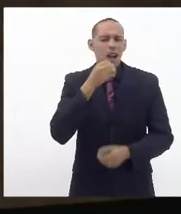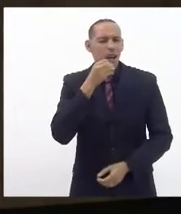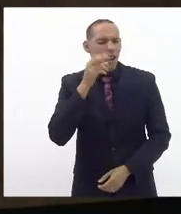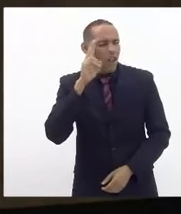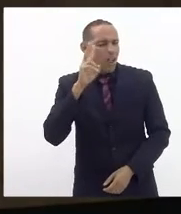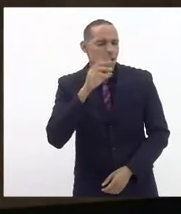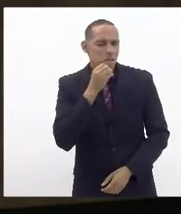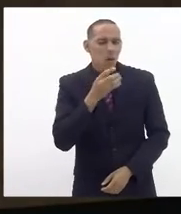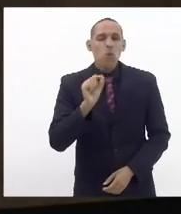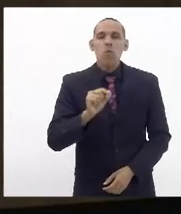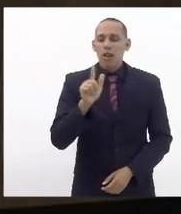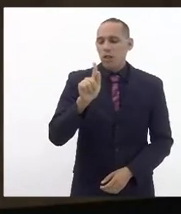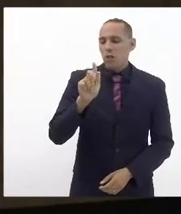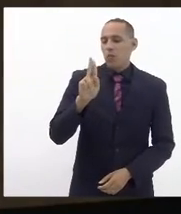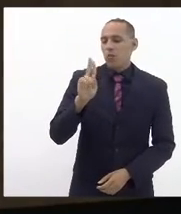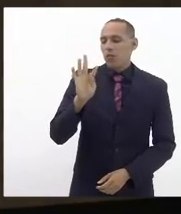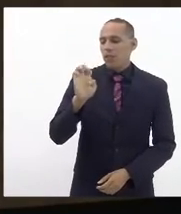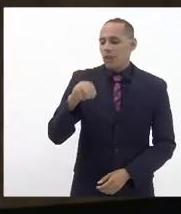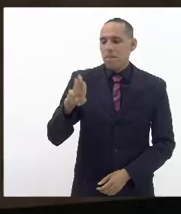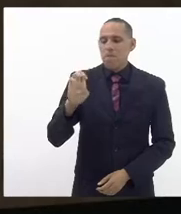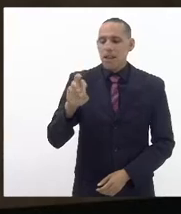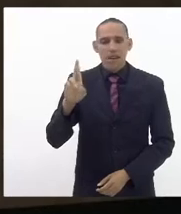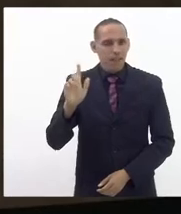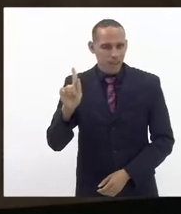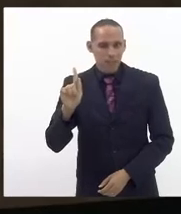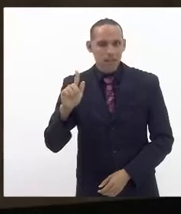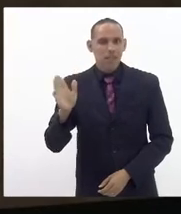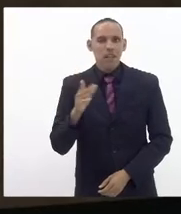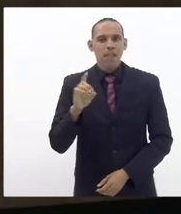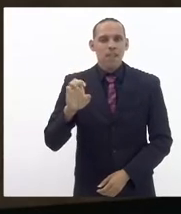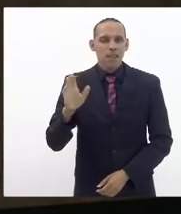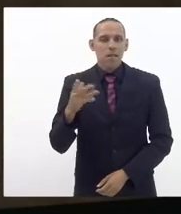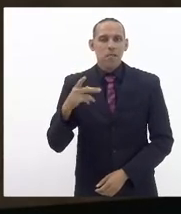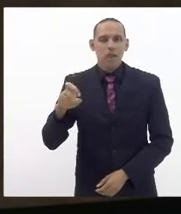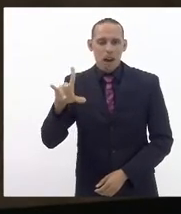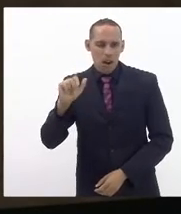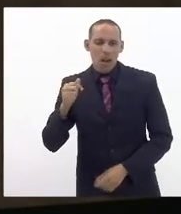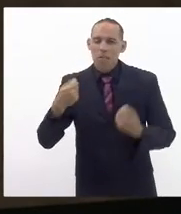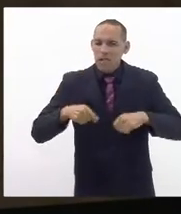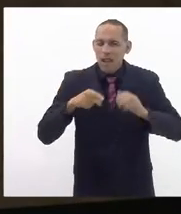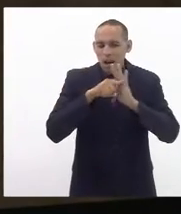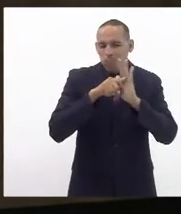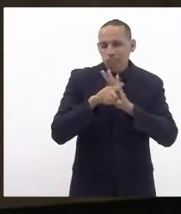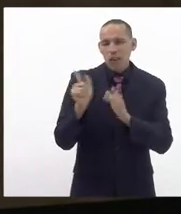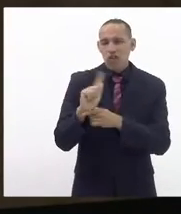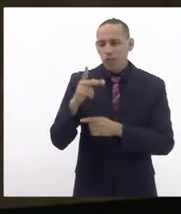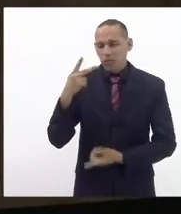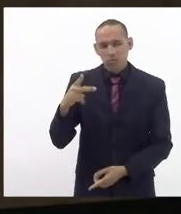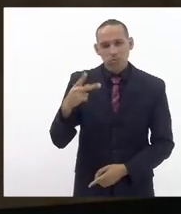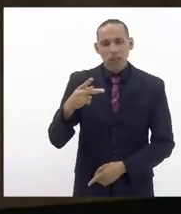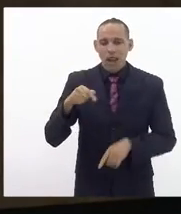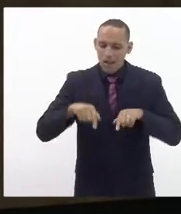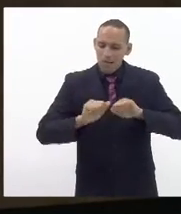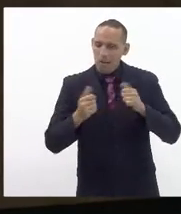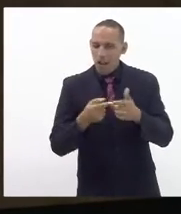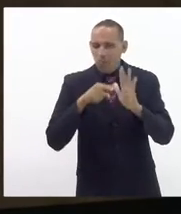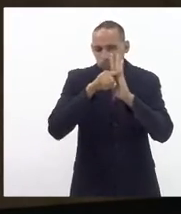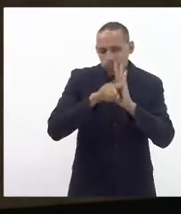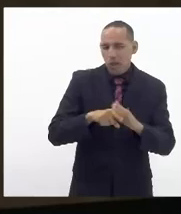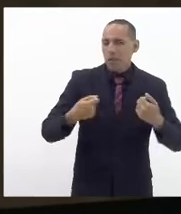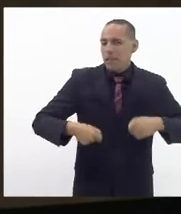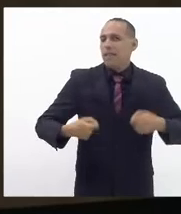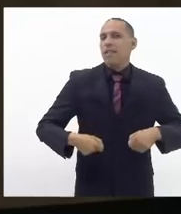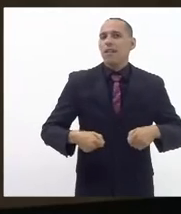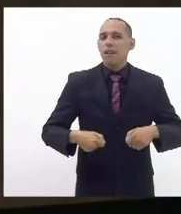que esse Gutenberg de Paula que eu citei, cuja gestão merecia uma séria investigação por parte da Assembleia Legislativa,